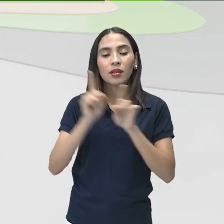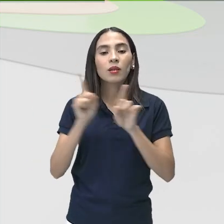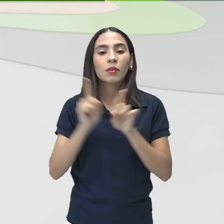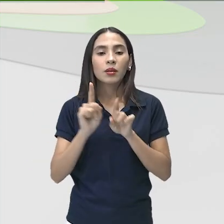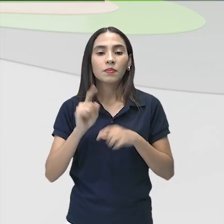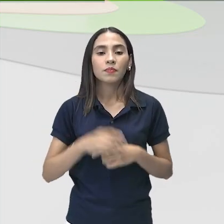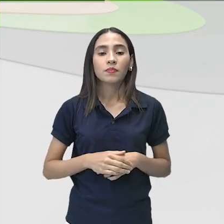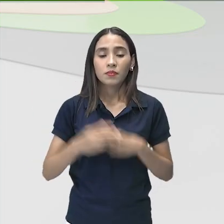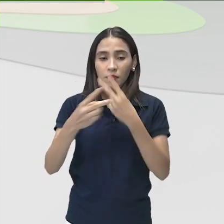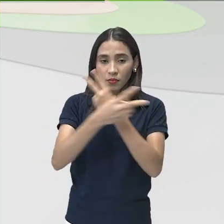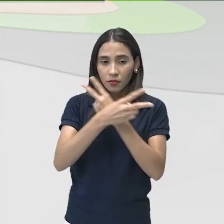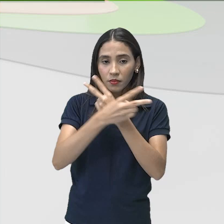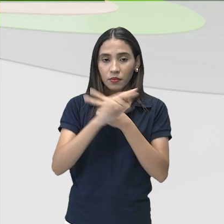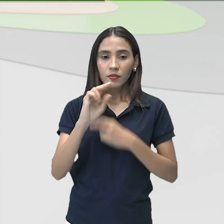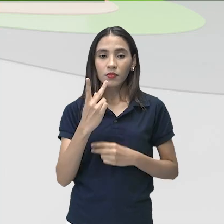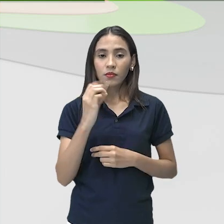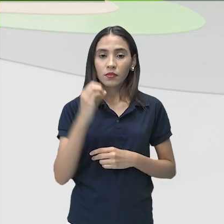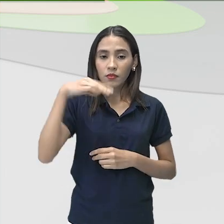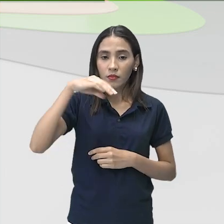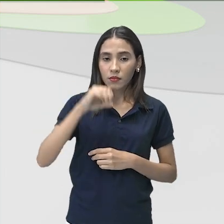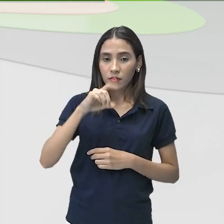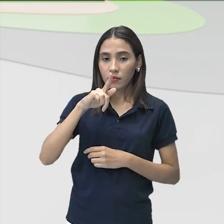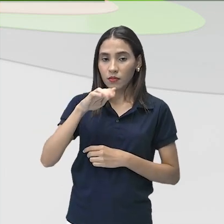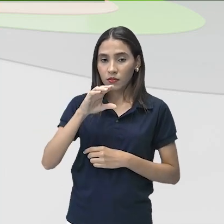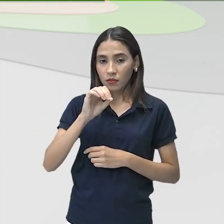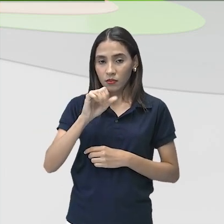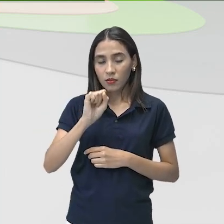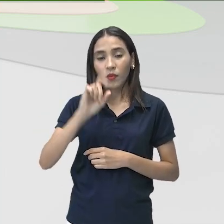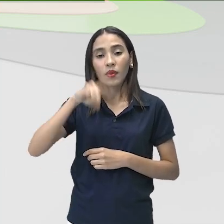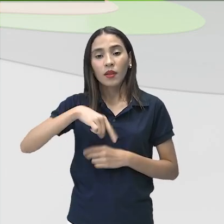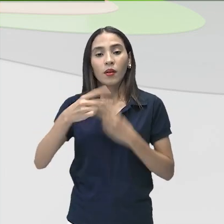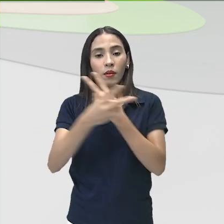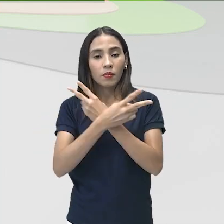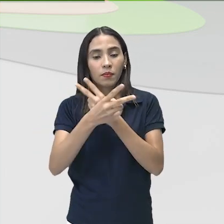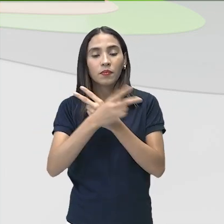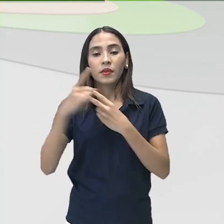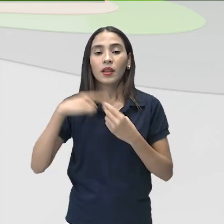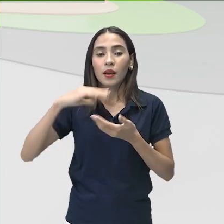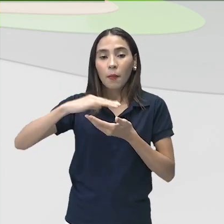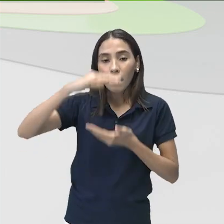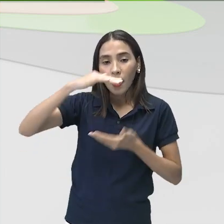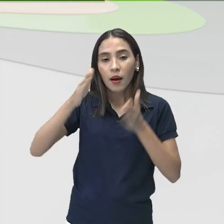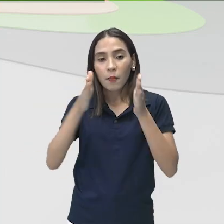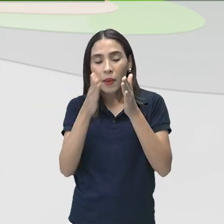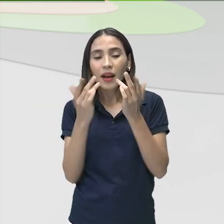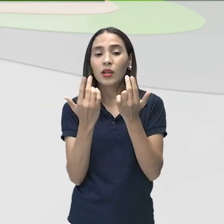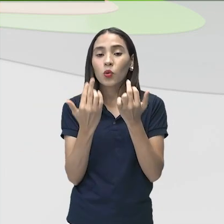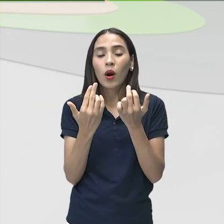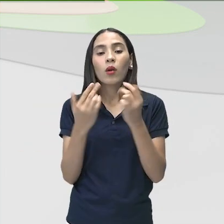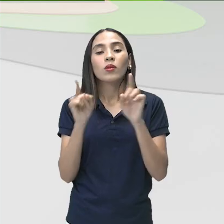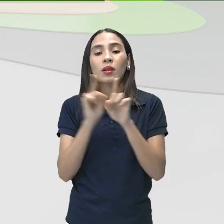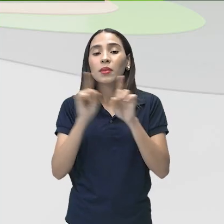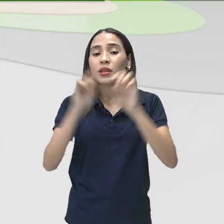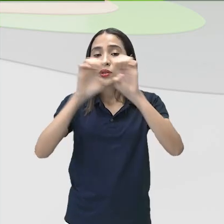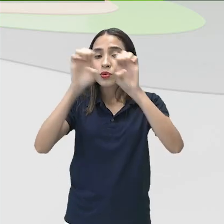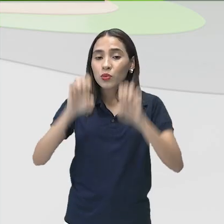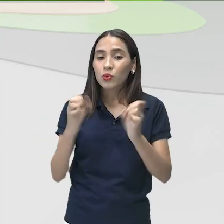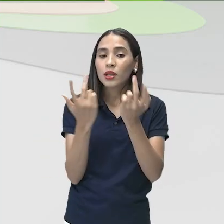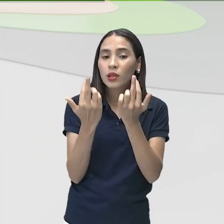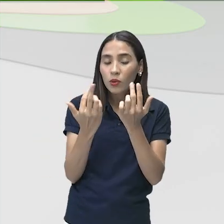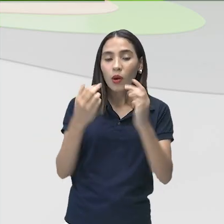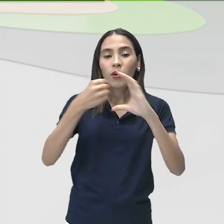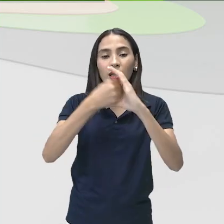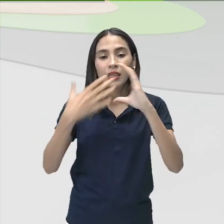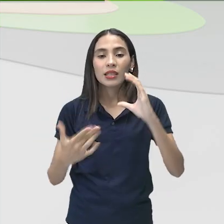nós falamos de cromossomos homólogos, nós estamos falando daqueles cromossomos que têm o mesmo tamanho, o mesmo formato, né, carregam em si as